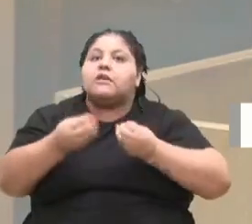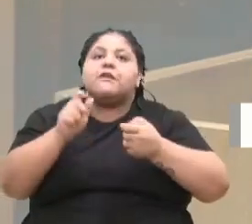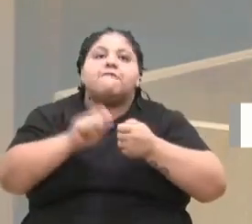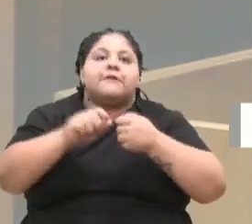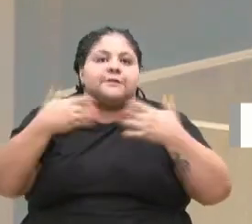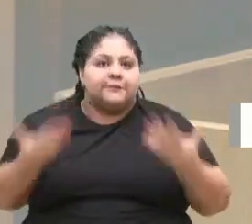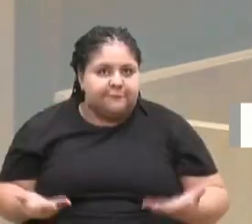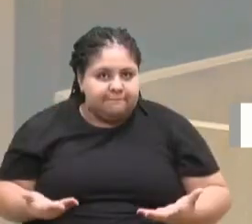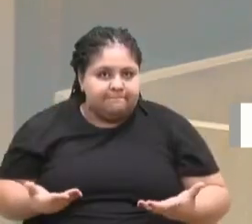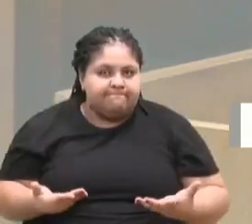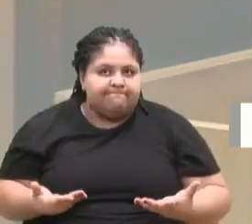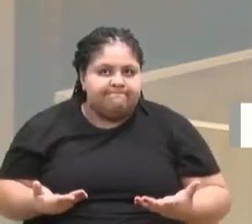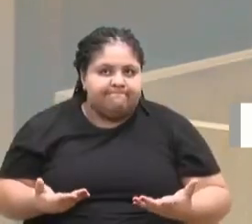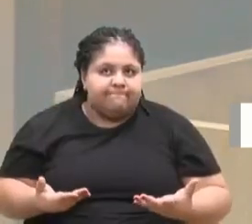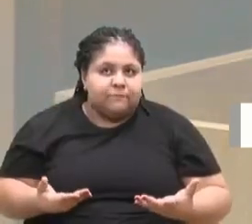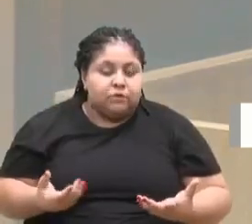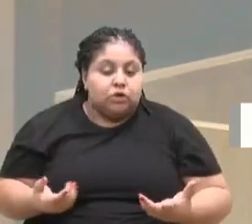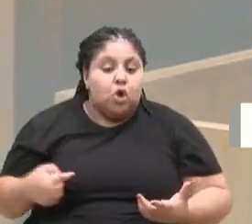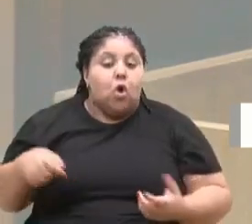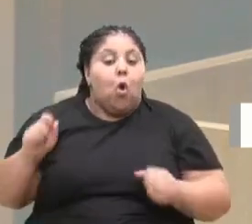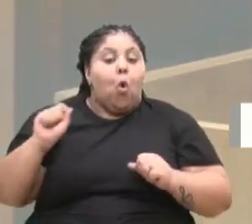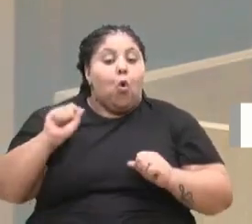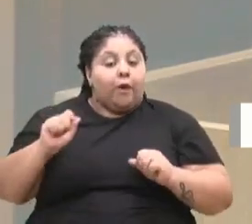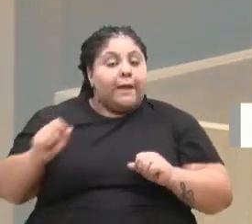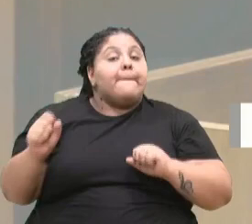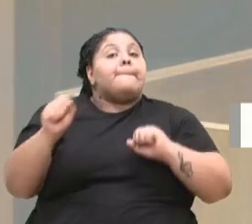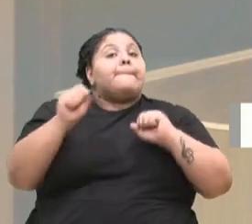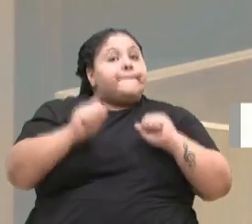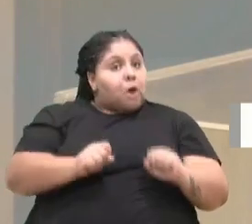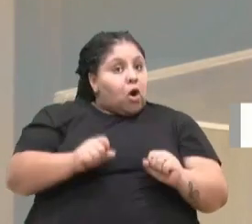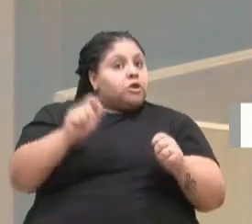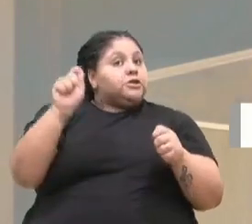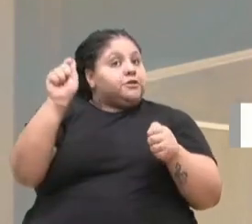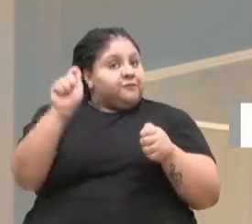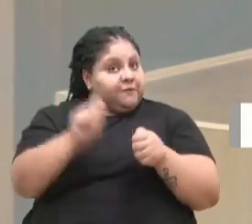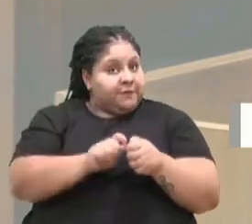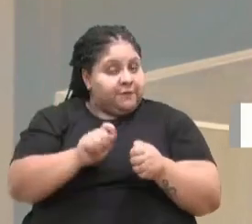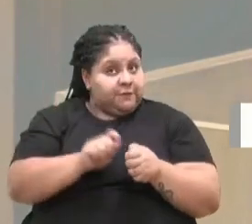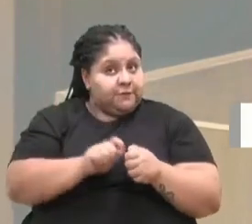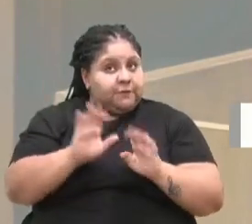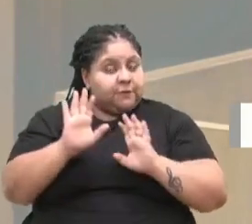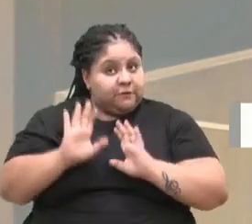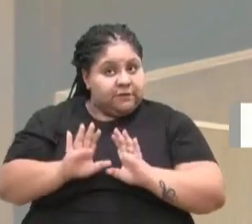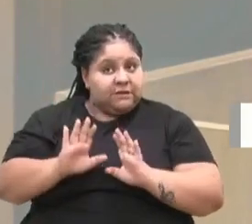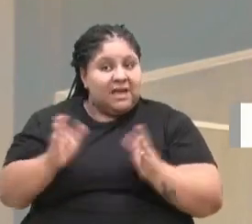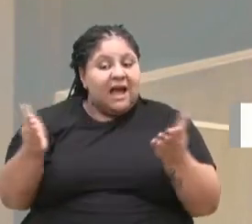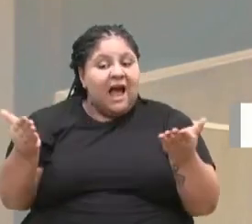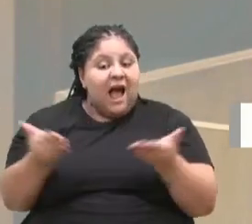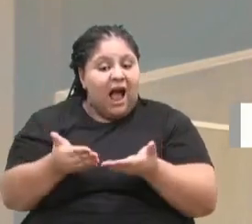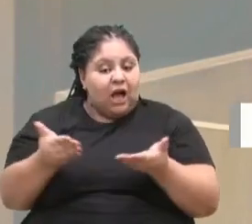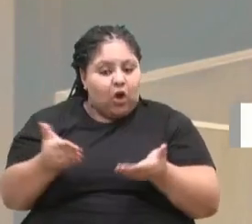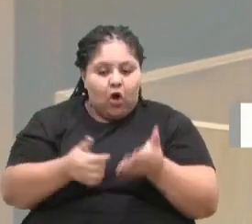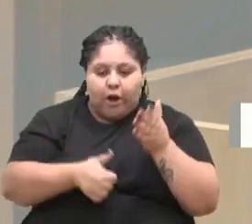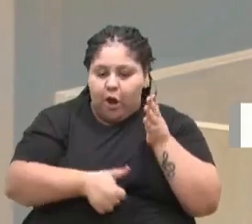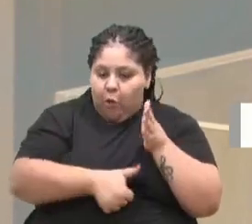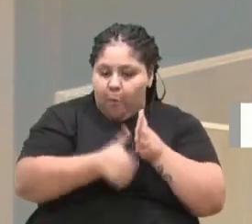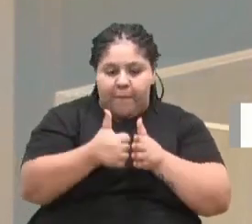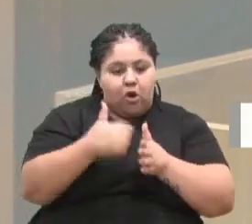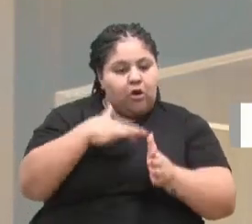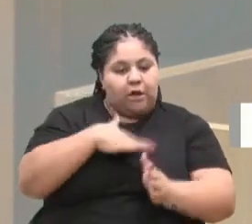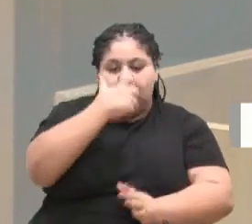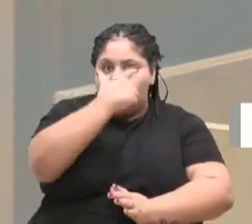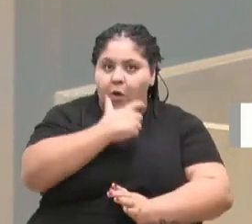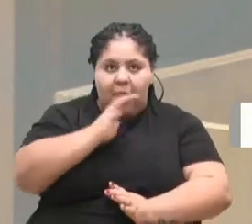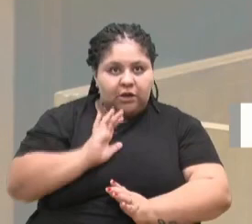Mas o que humanamente é possível, e eu deixei, porque como eu disse, crítica é fácil, mas a gente tentar dar a solução, a gente até dá, mas